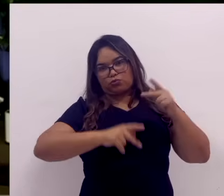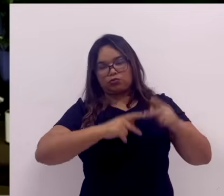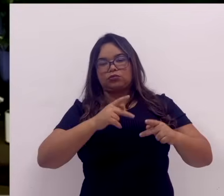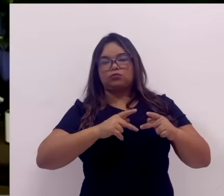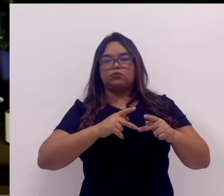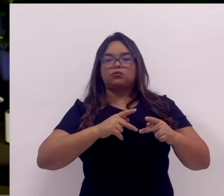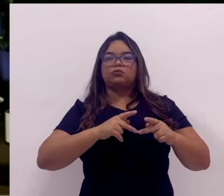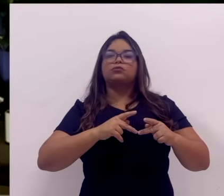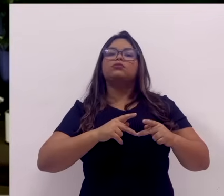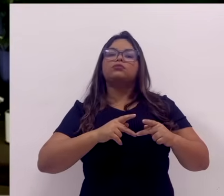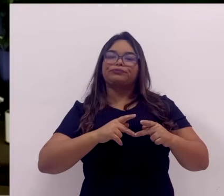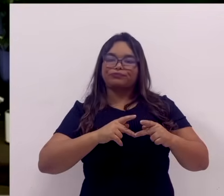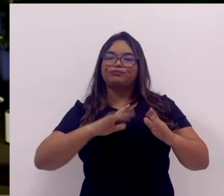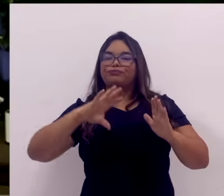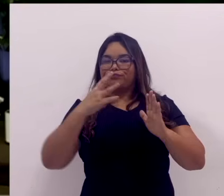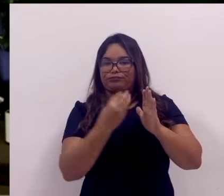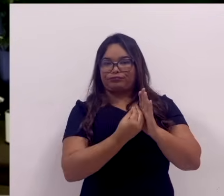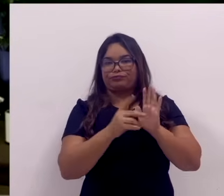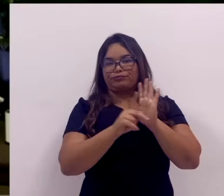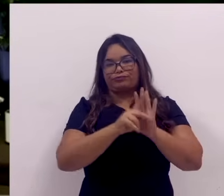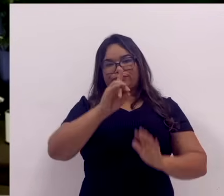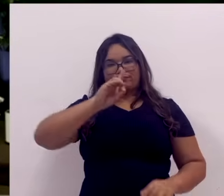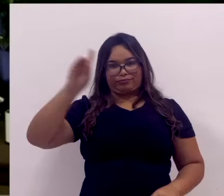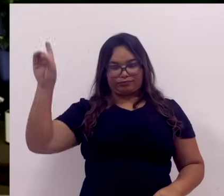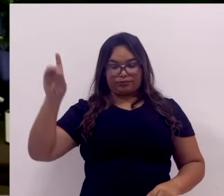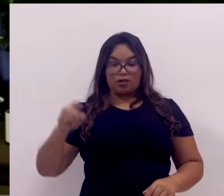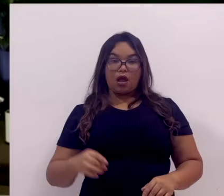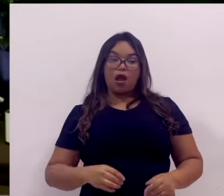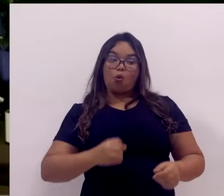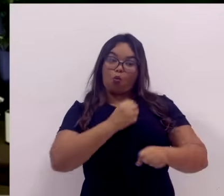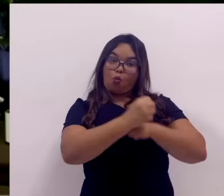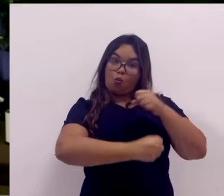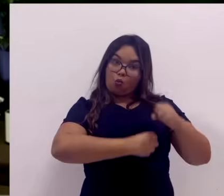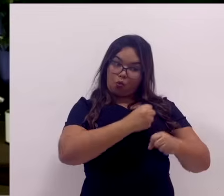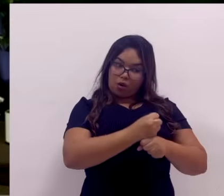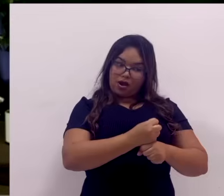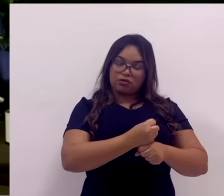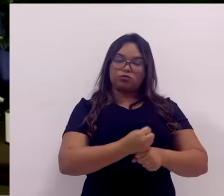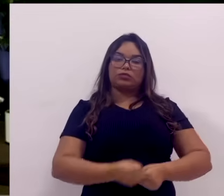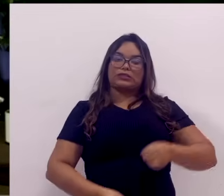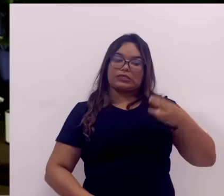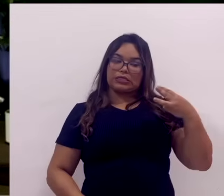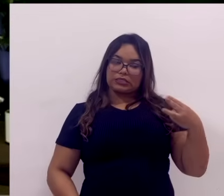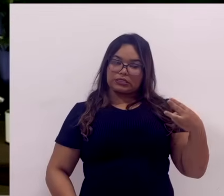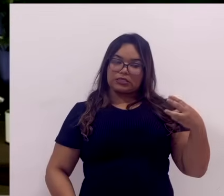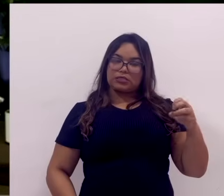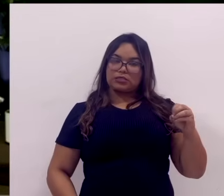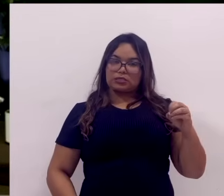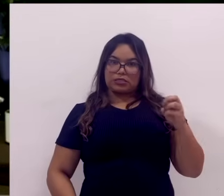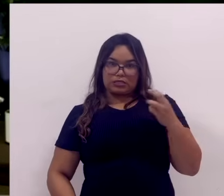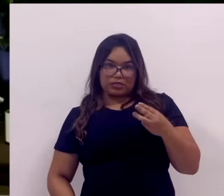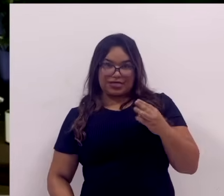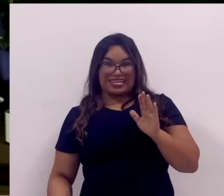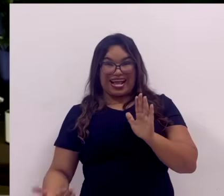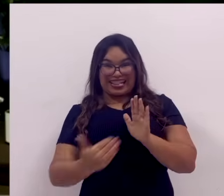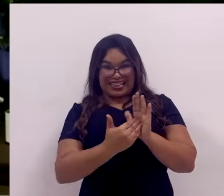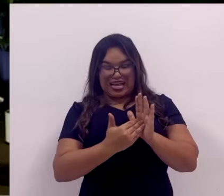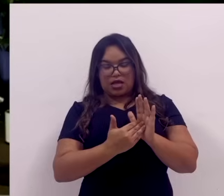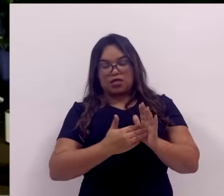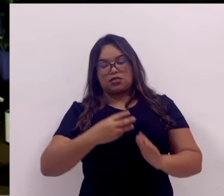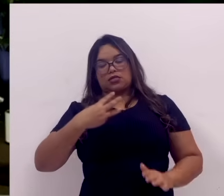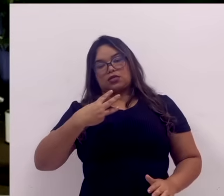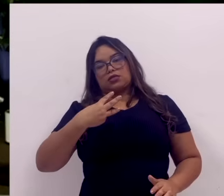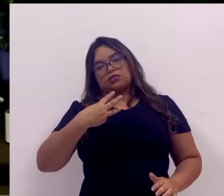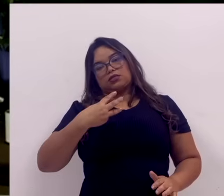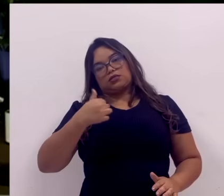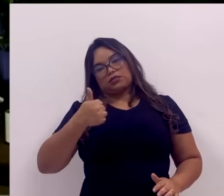ano 303 até o ano 313, quando Constantino revestiu o seu paganismo de cristianismo, e o cristianismo se